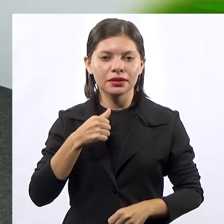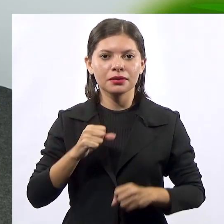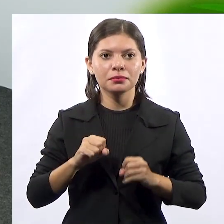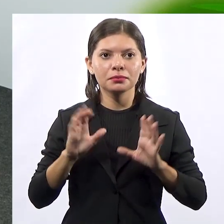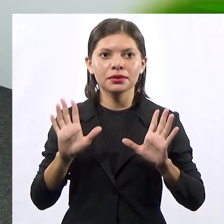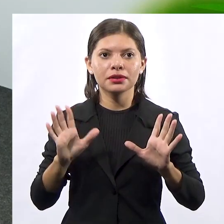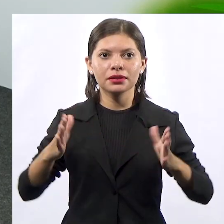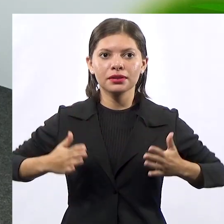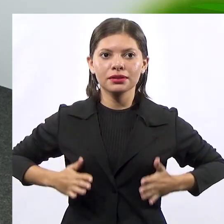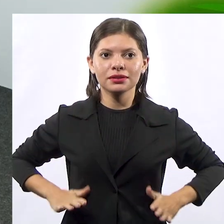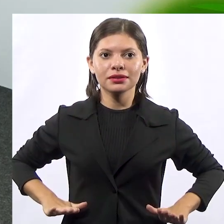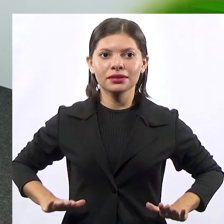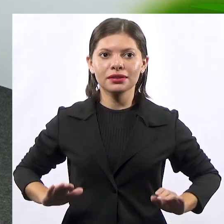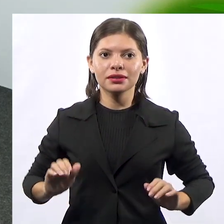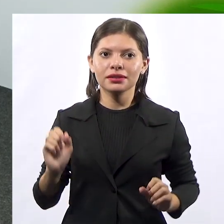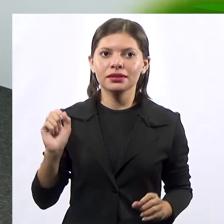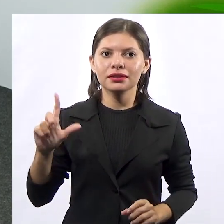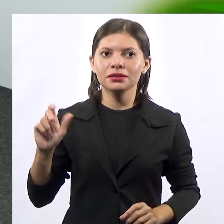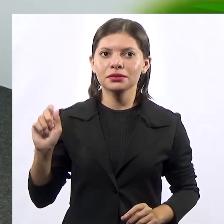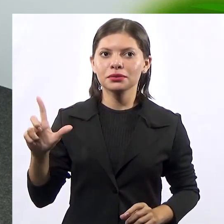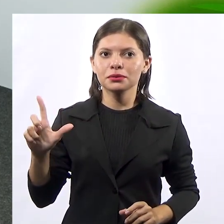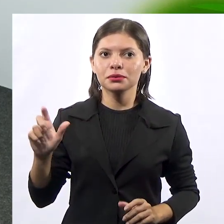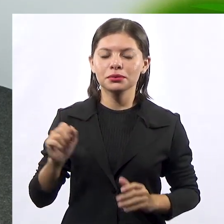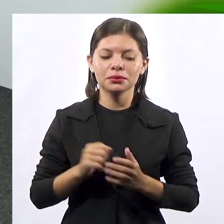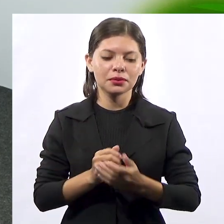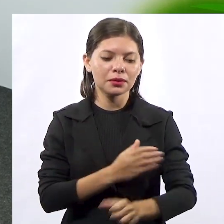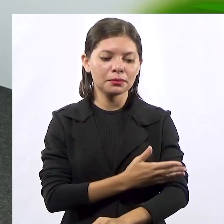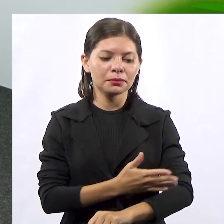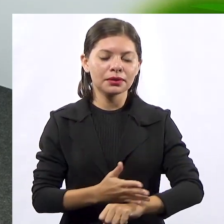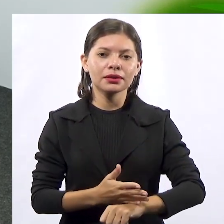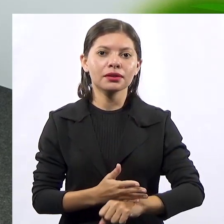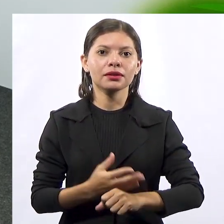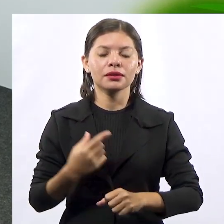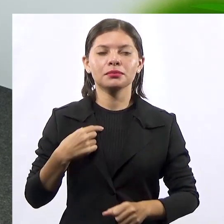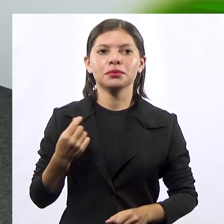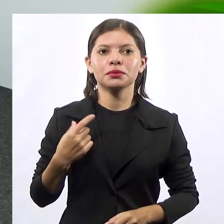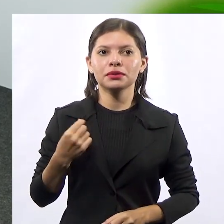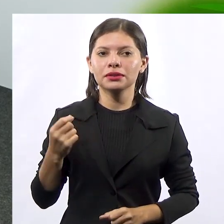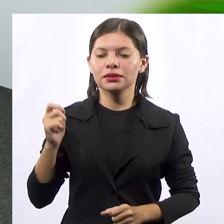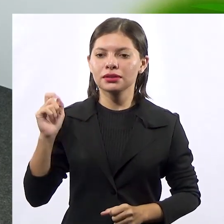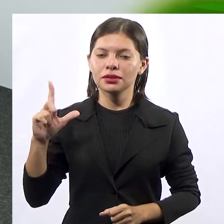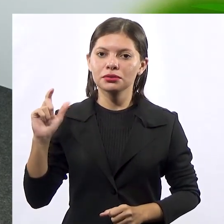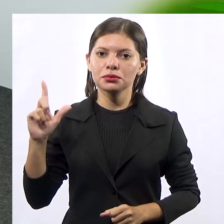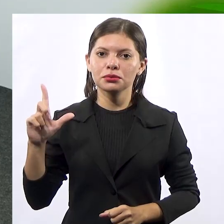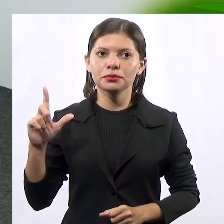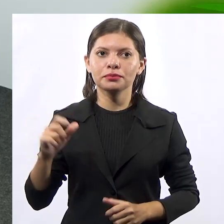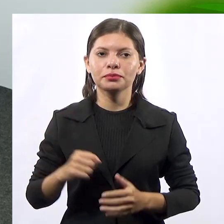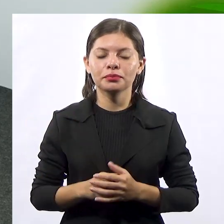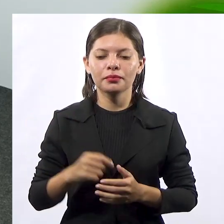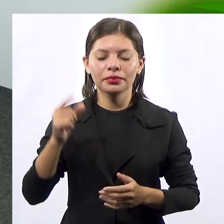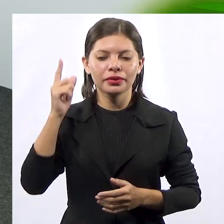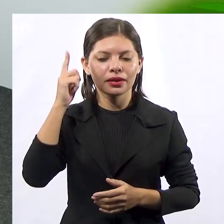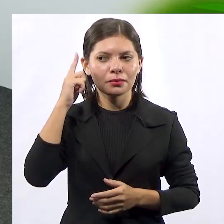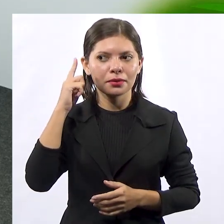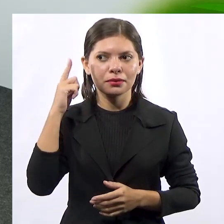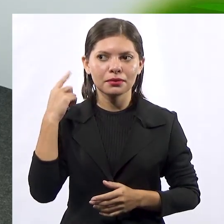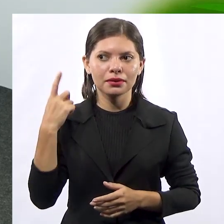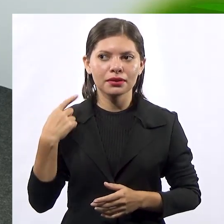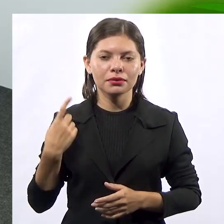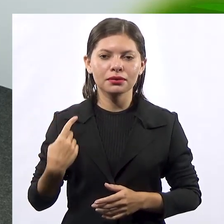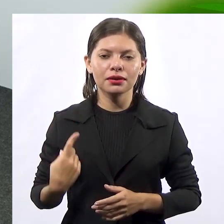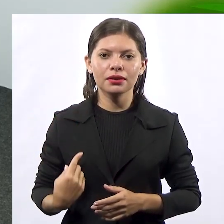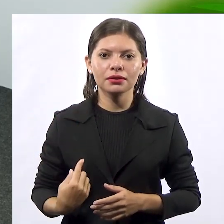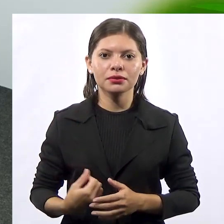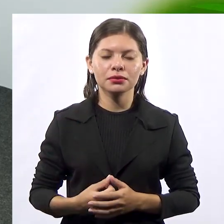usando uma saia de fundo azul com bordados brancos e uma blusa também azul. Meu cabelo é